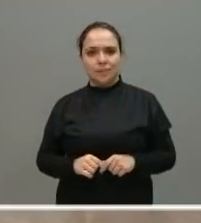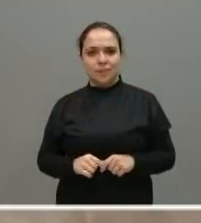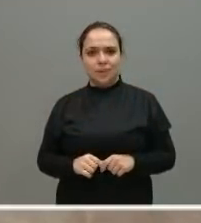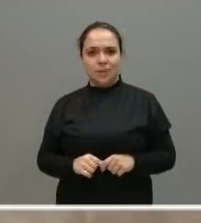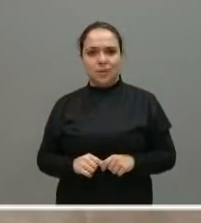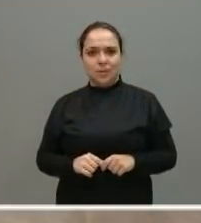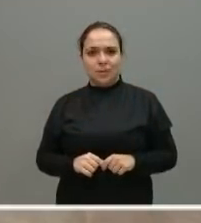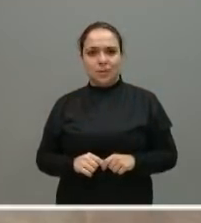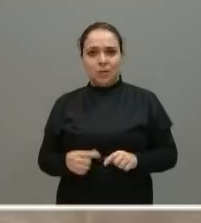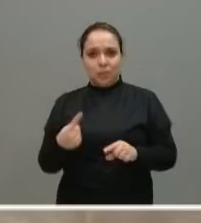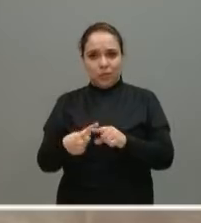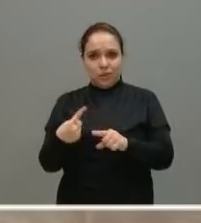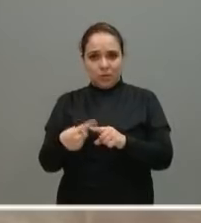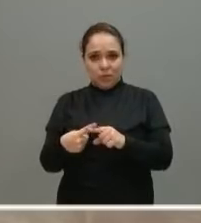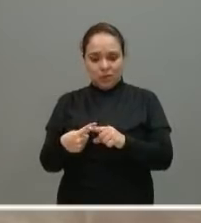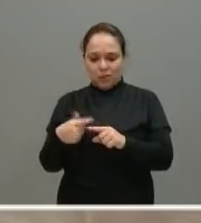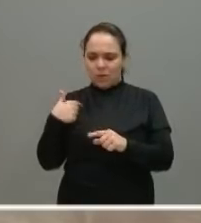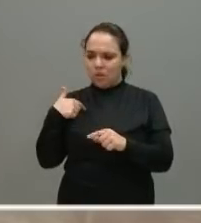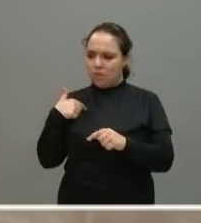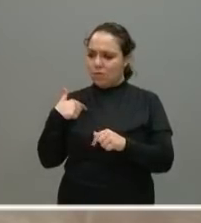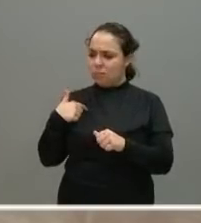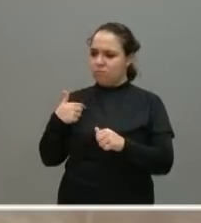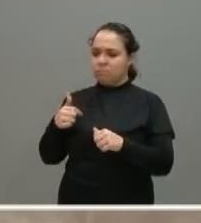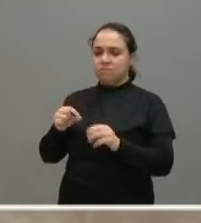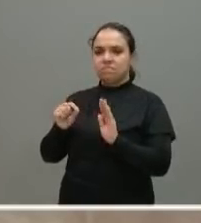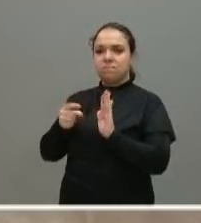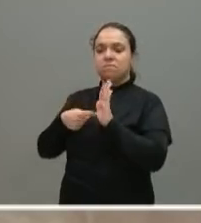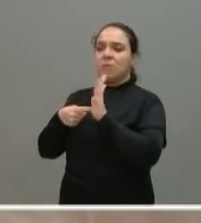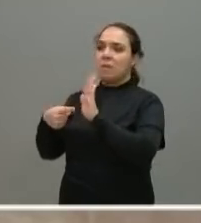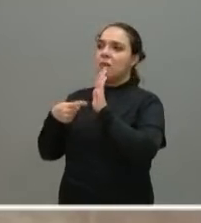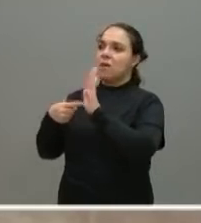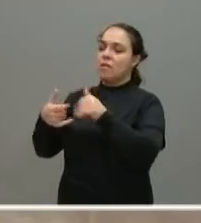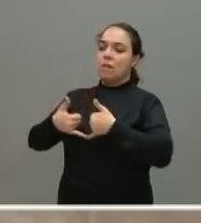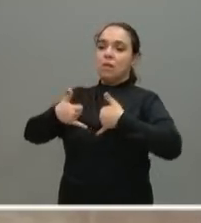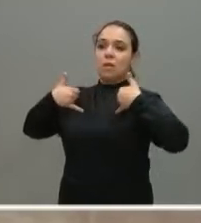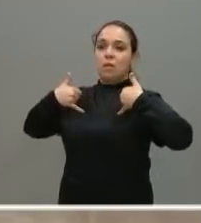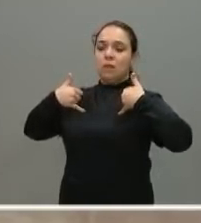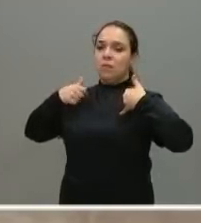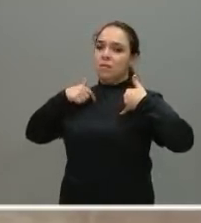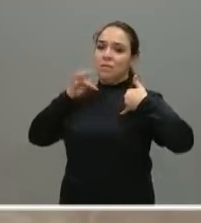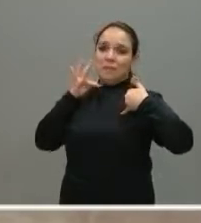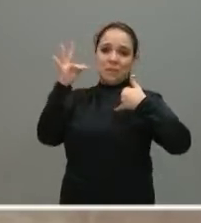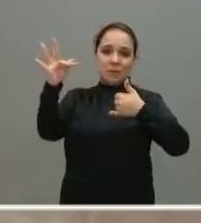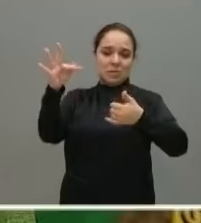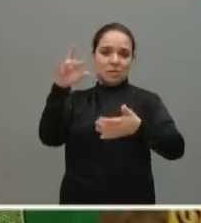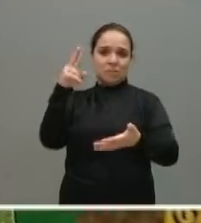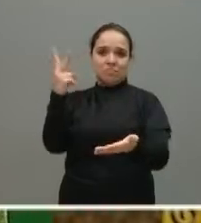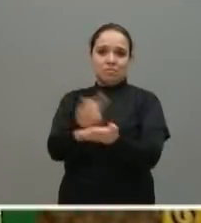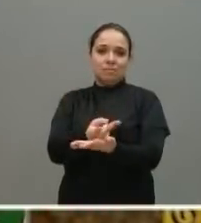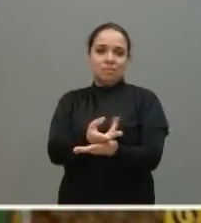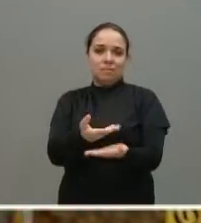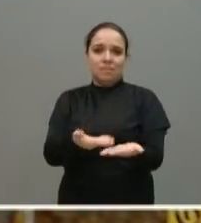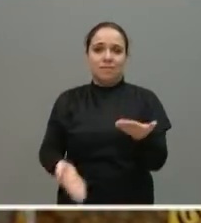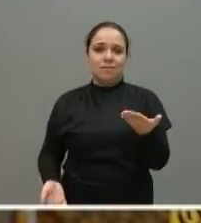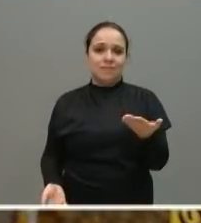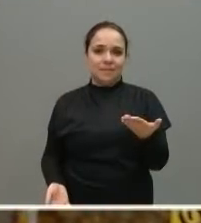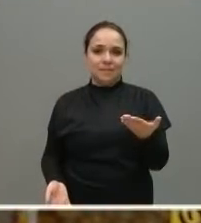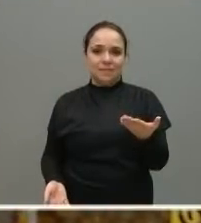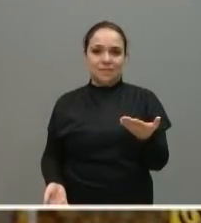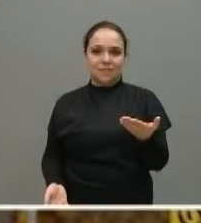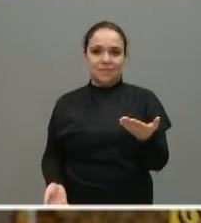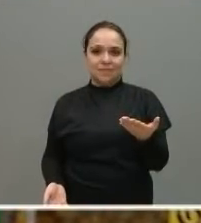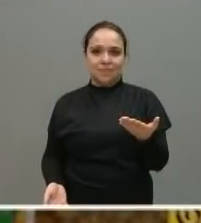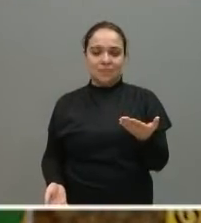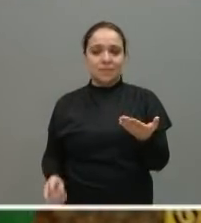Pois quem se eleva será humilhado, quem se humilha será elevado. Aqui se trata,